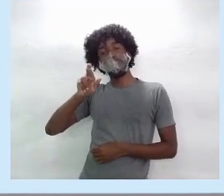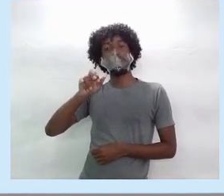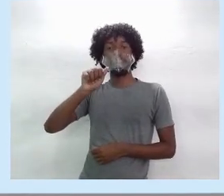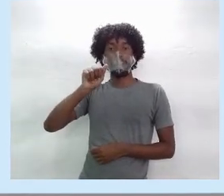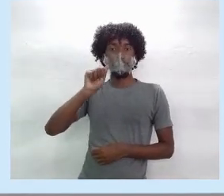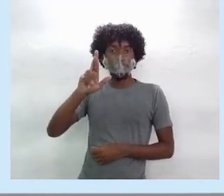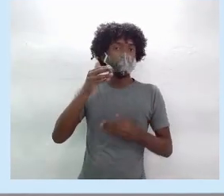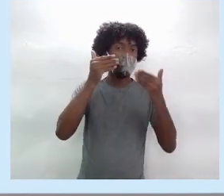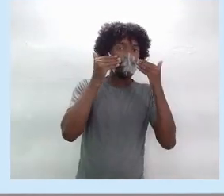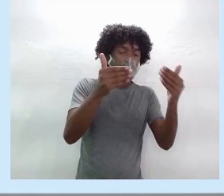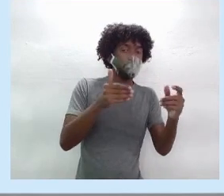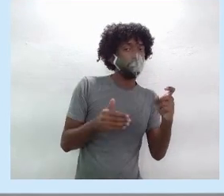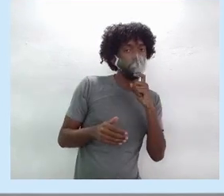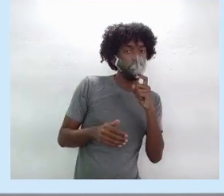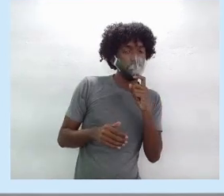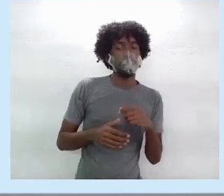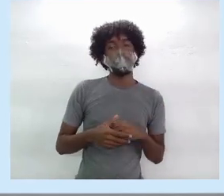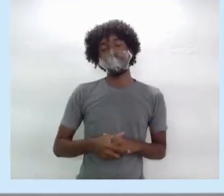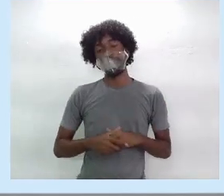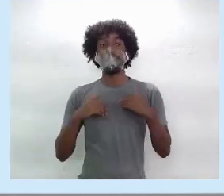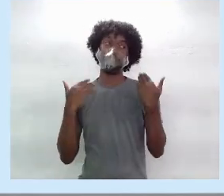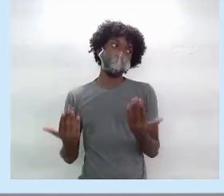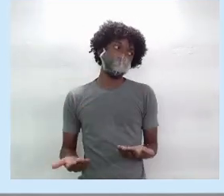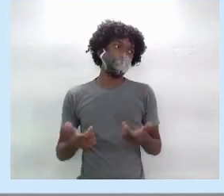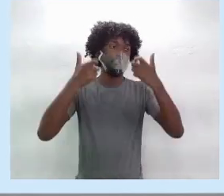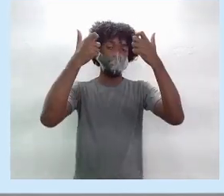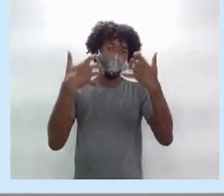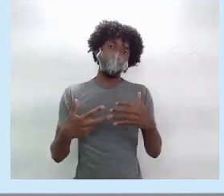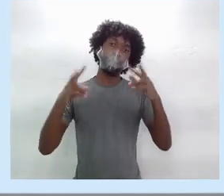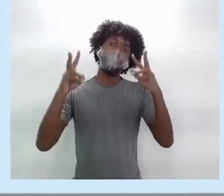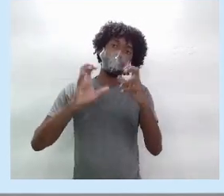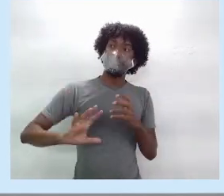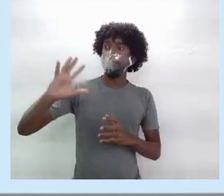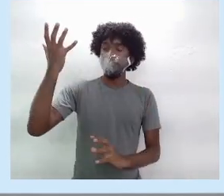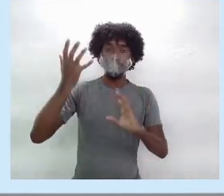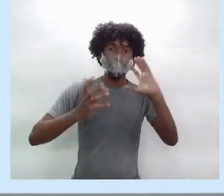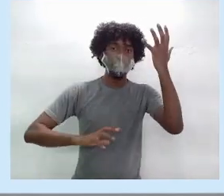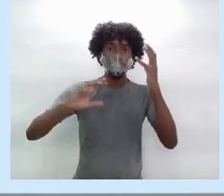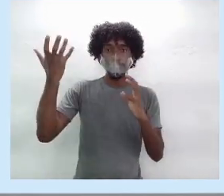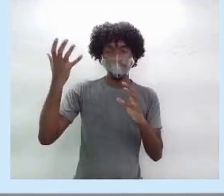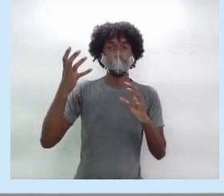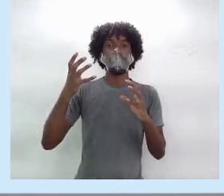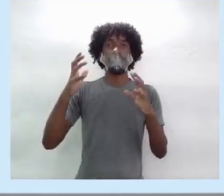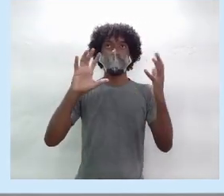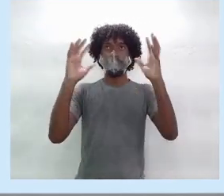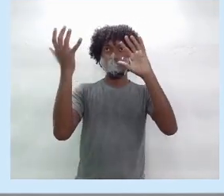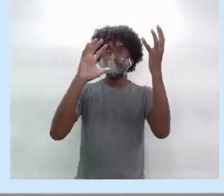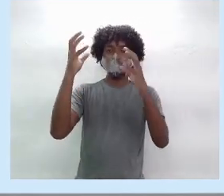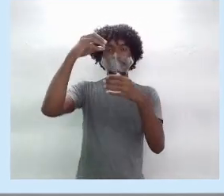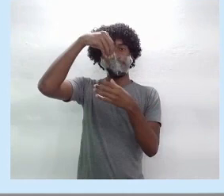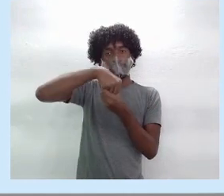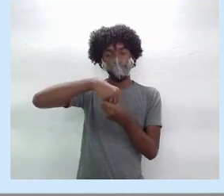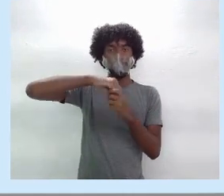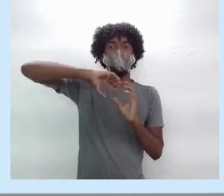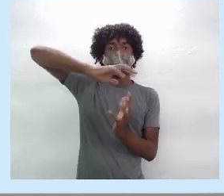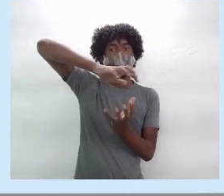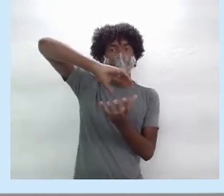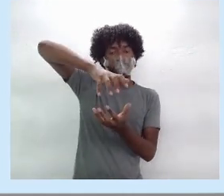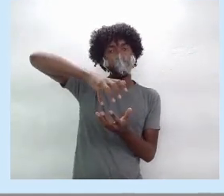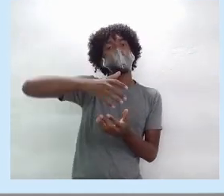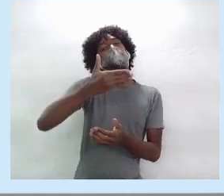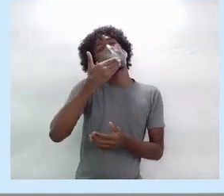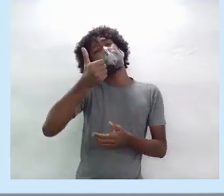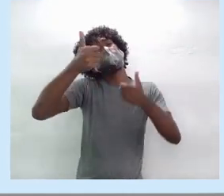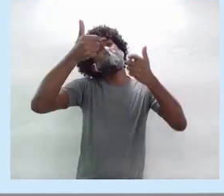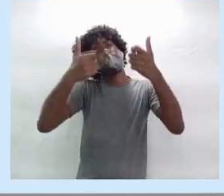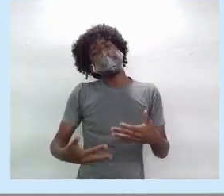fria. Bom, falando sobre os fenômenos climáticos do nosso planeta, nada melhor do que falar